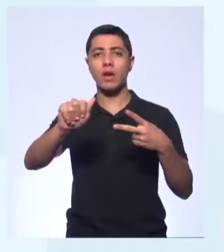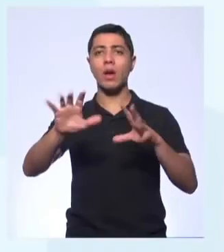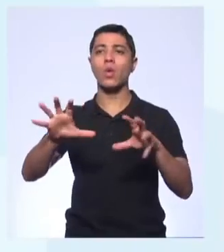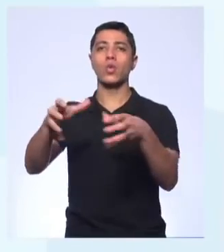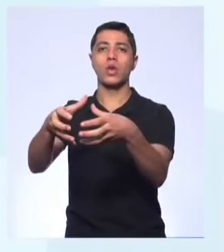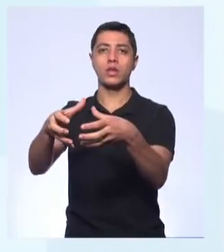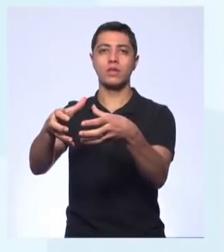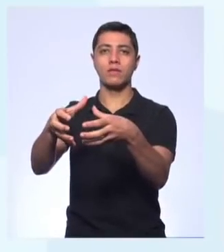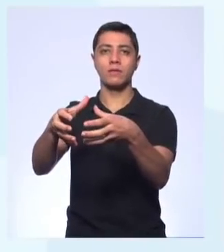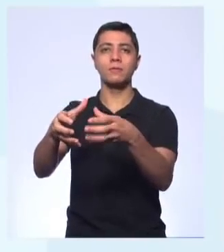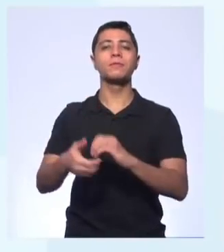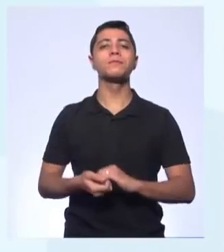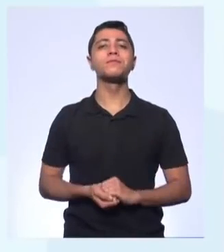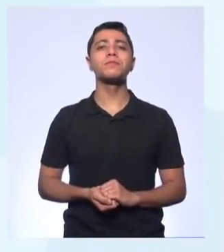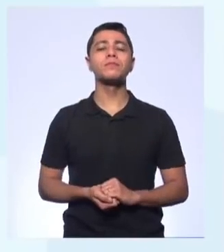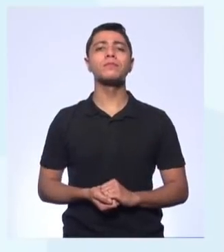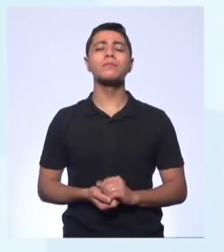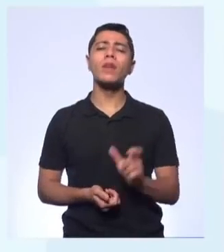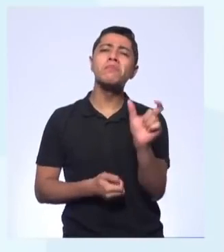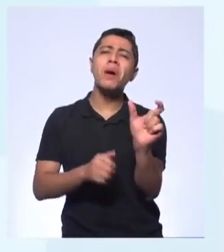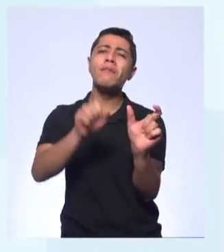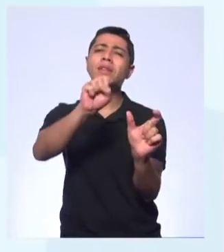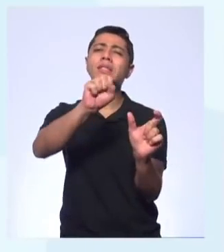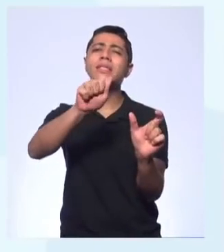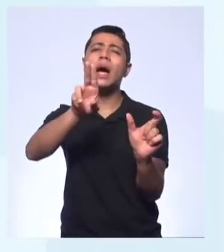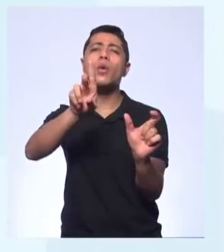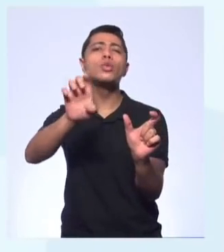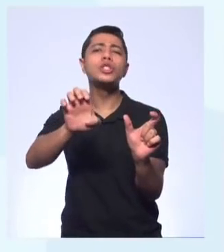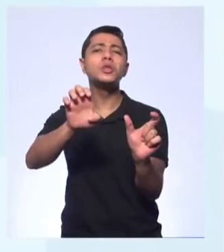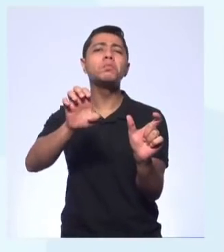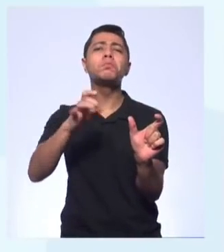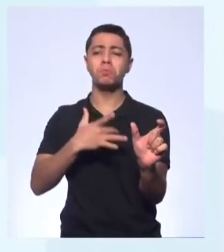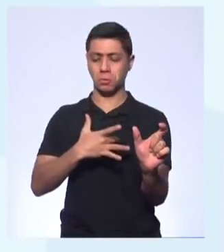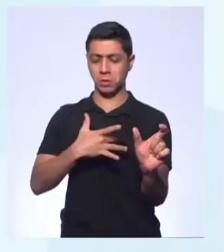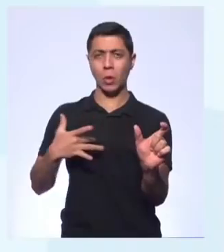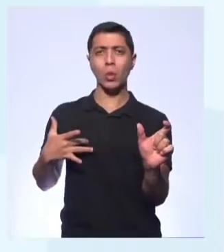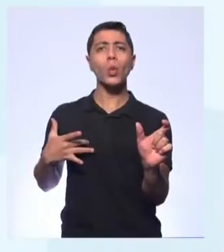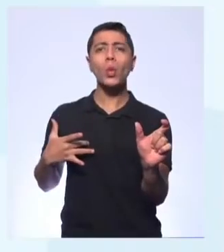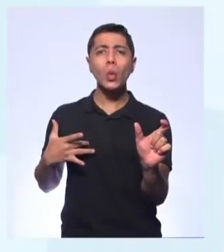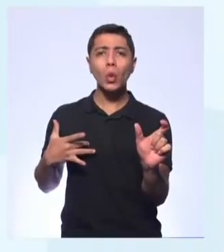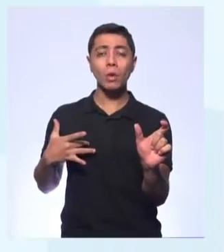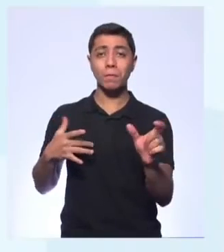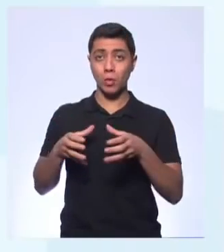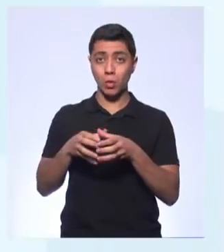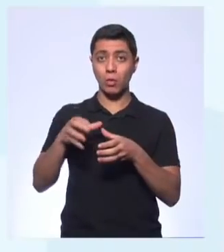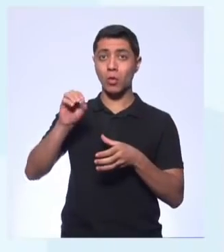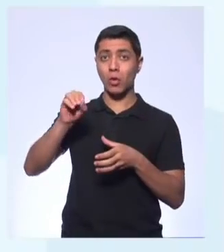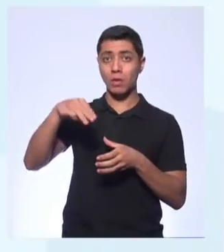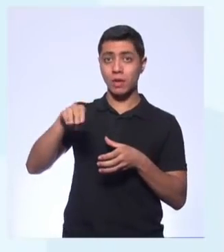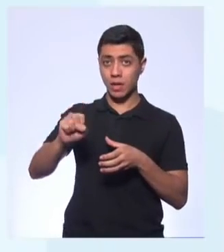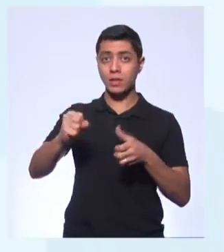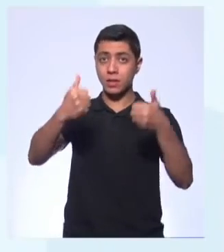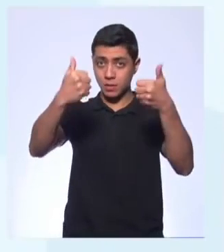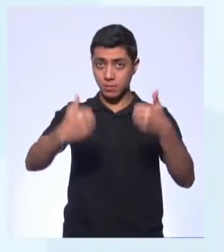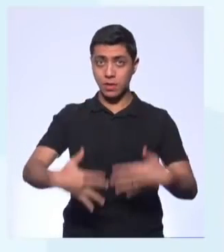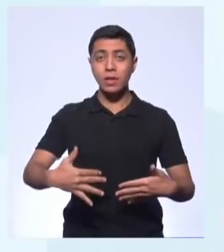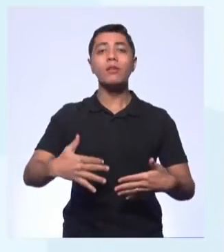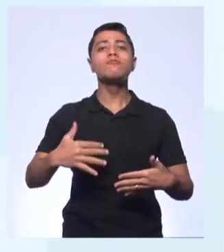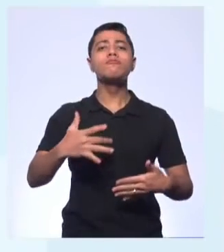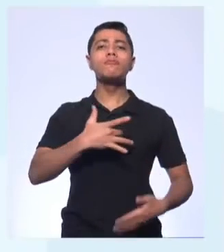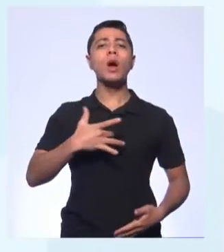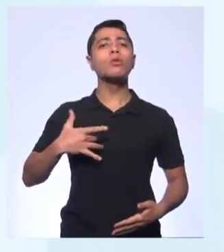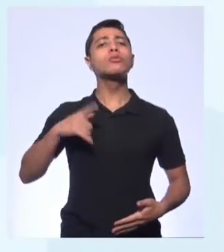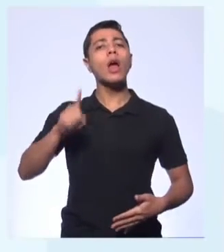Mundial de Saúde, é o estado de completo bem-estar físico, mental e social. E não